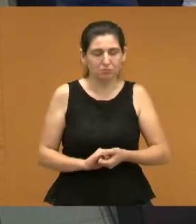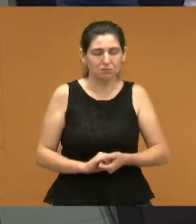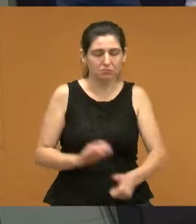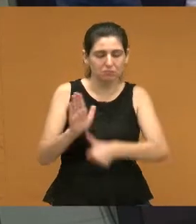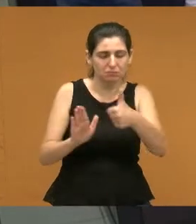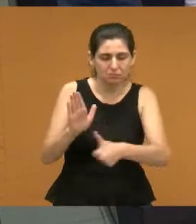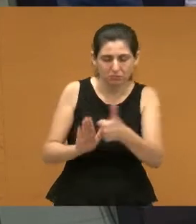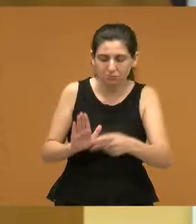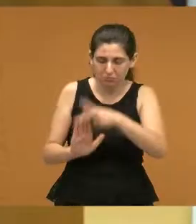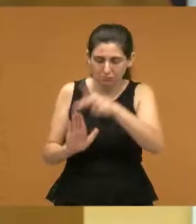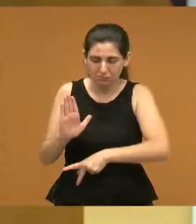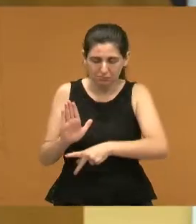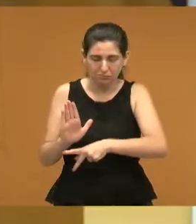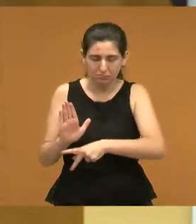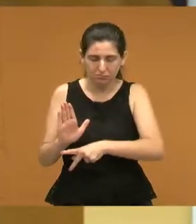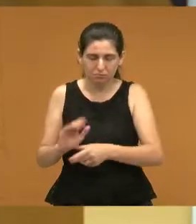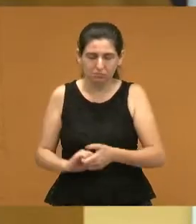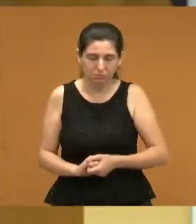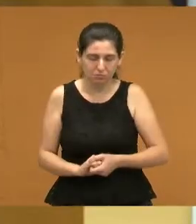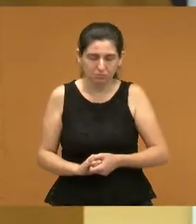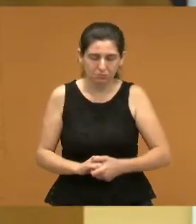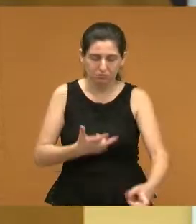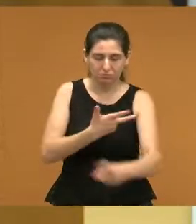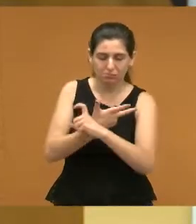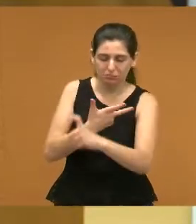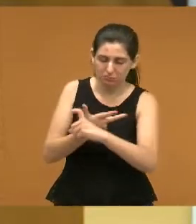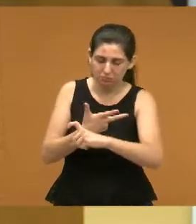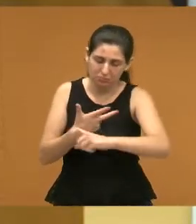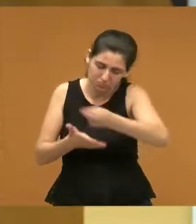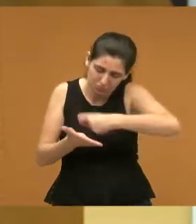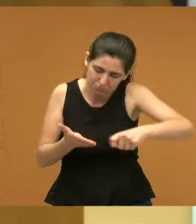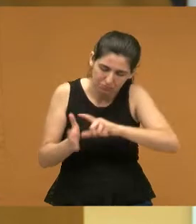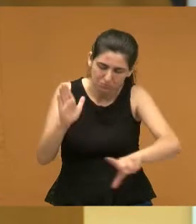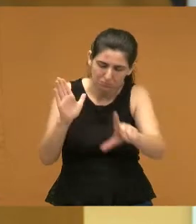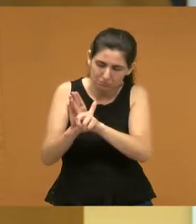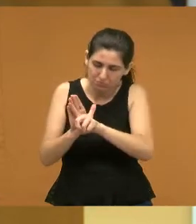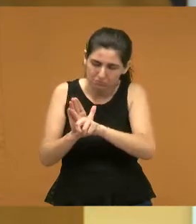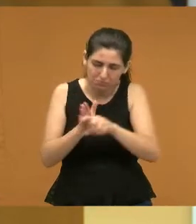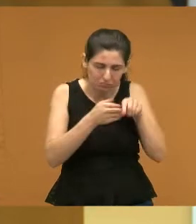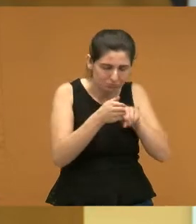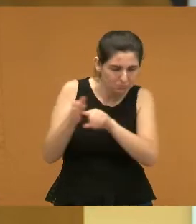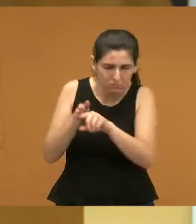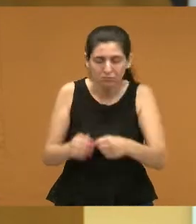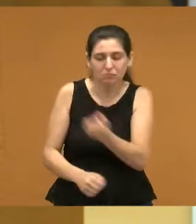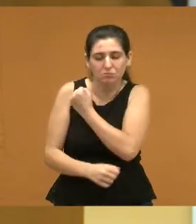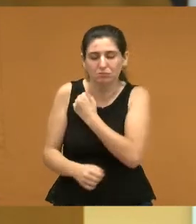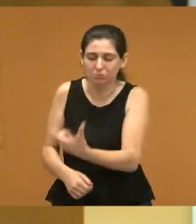Primeiro projeto do Executivo, número